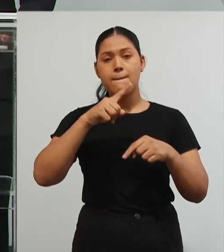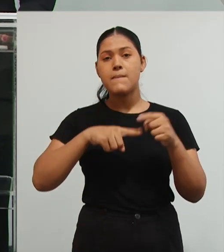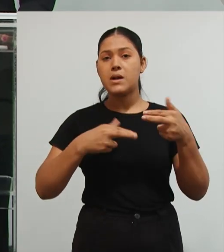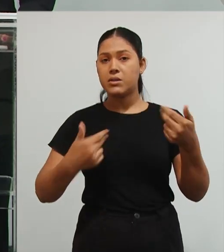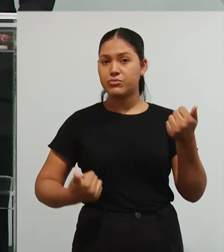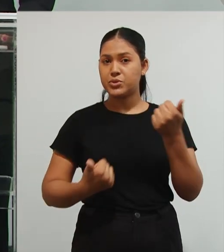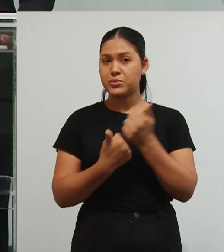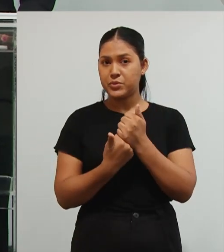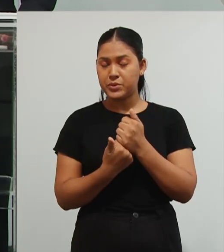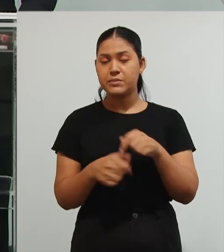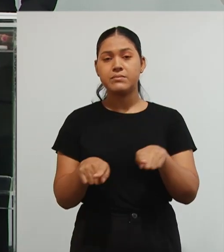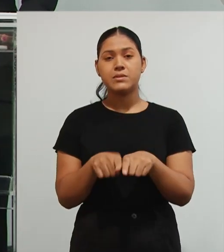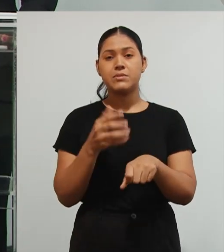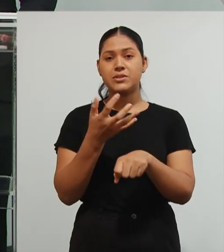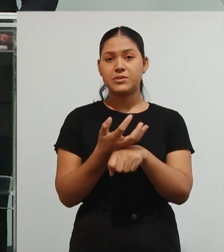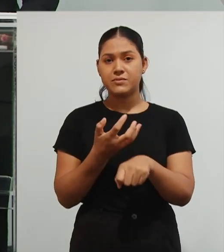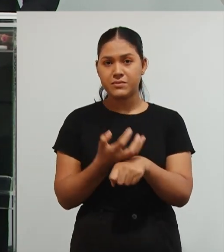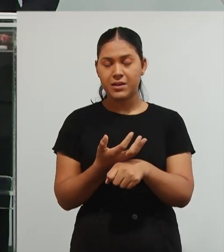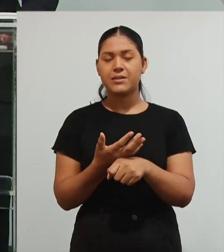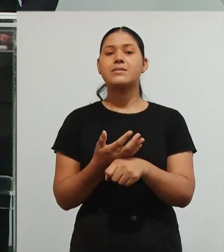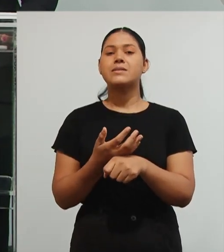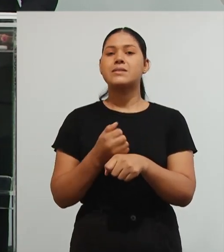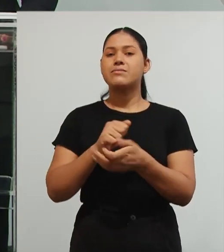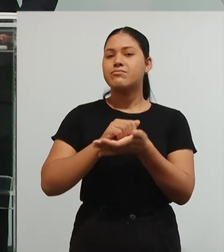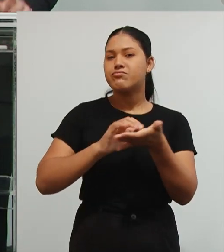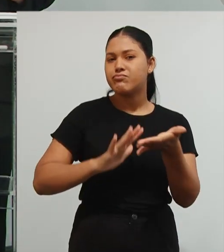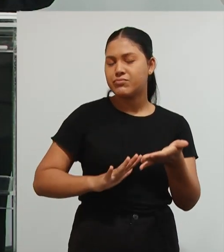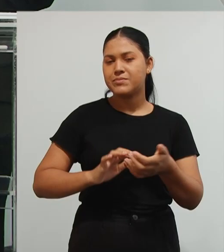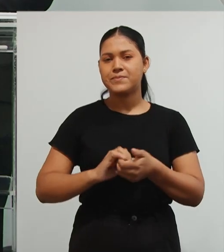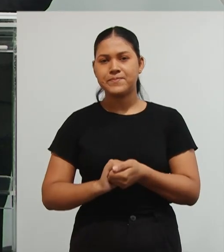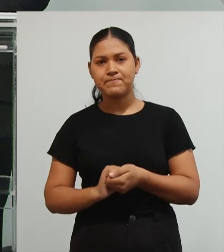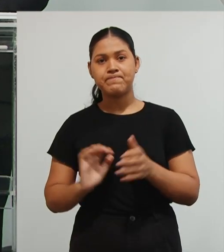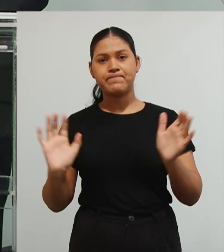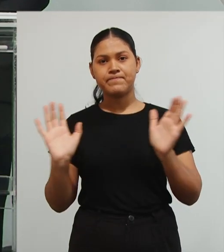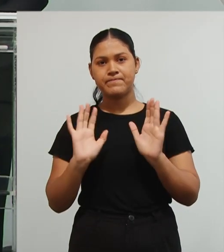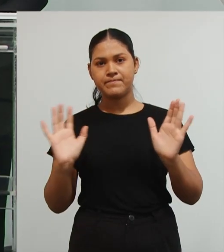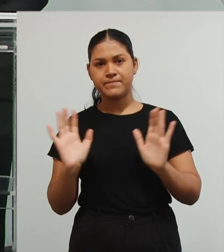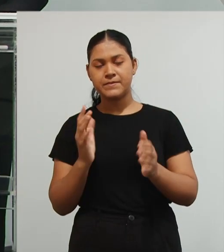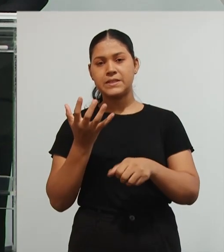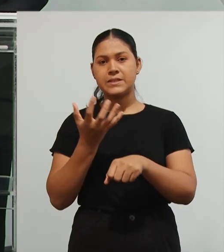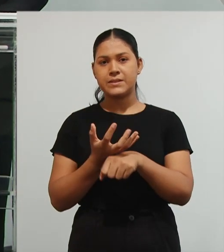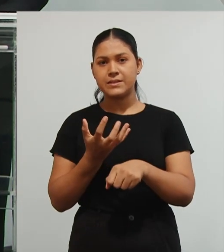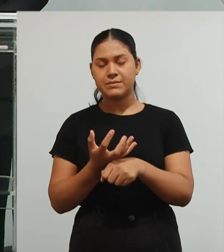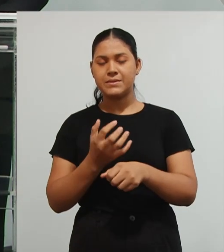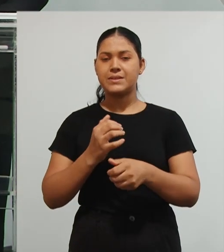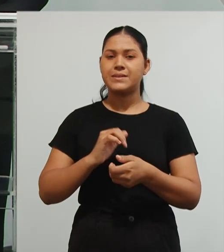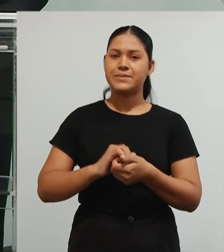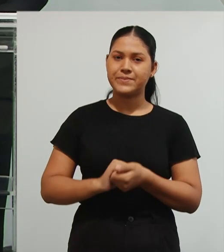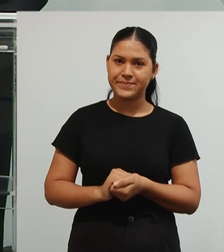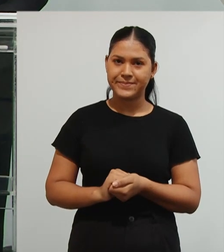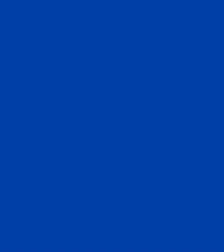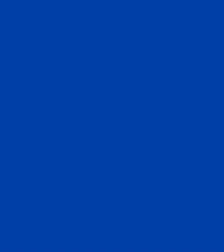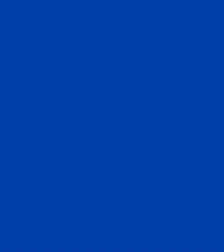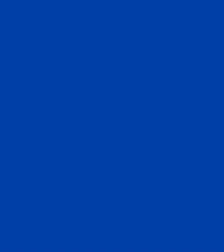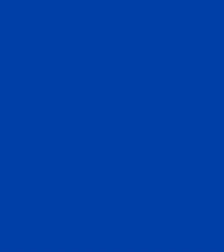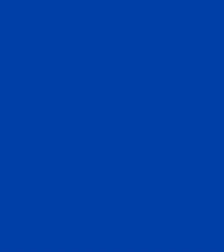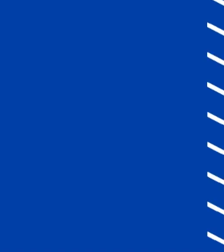da disciplina. Agradeço você pela participação e encerramos aqui essa disciplina. Até breve!